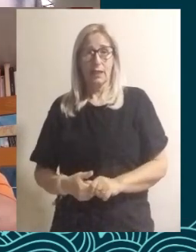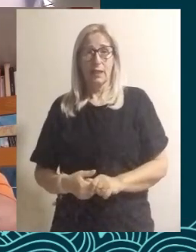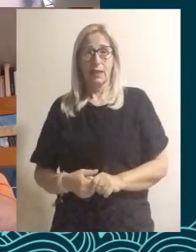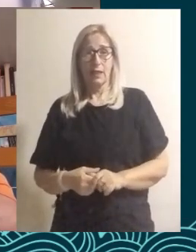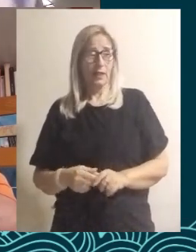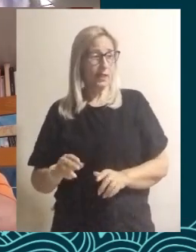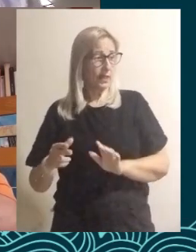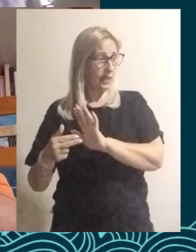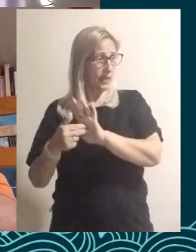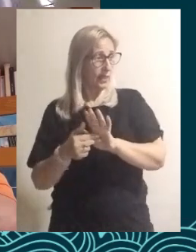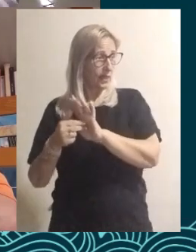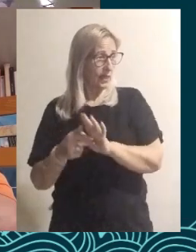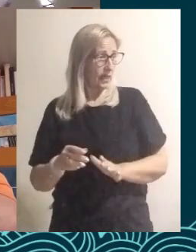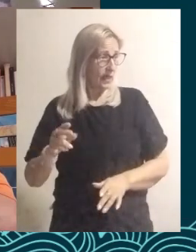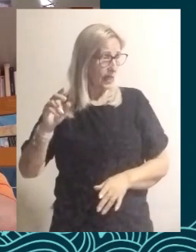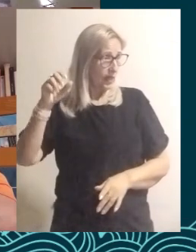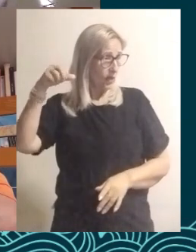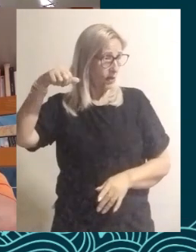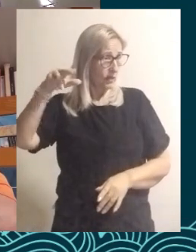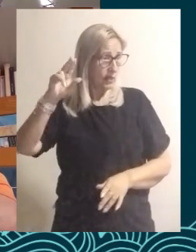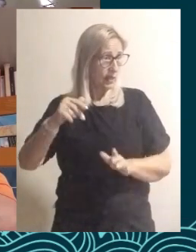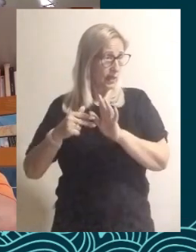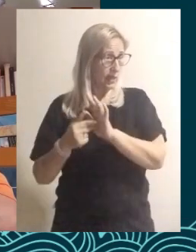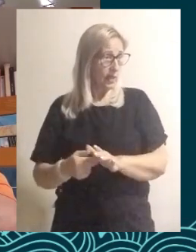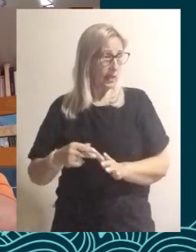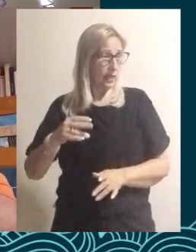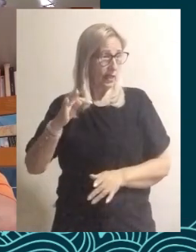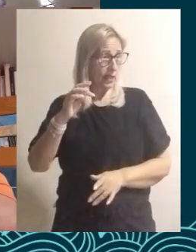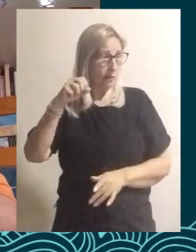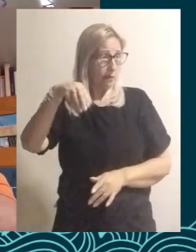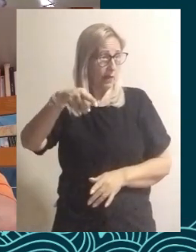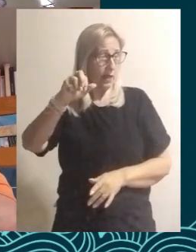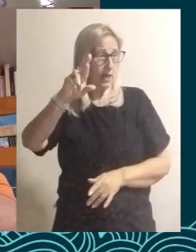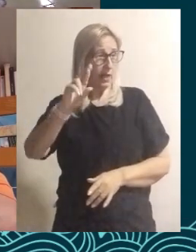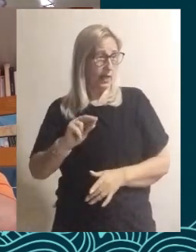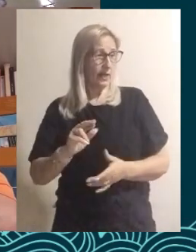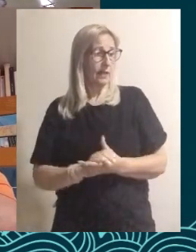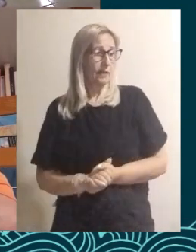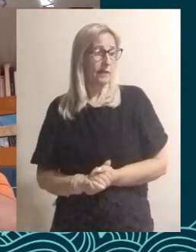cada uma vai trazer alguma perguntinha em algum momento aqui da nossa conversa para você.